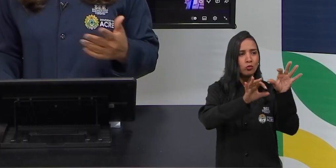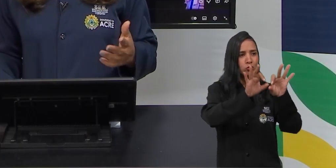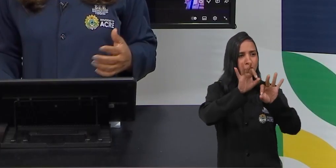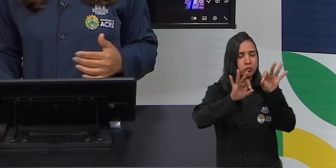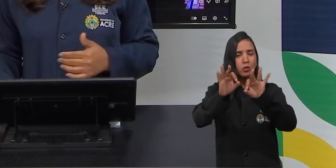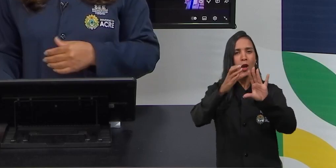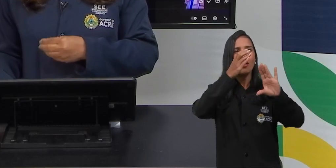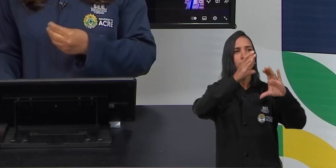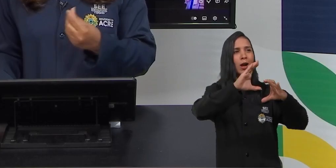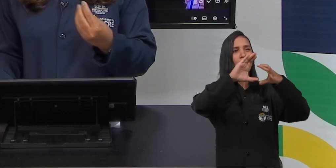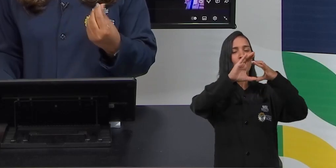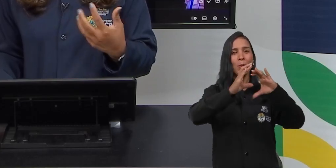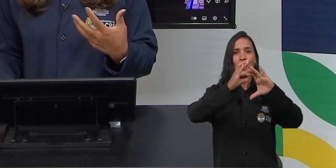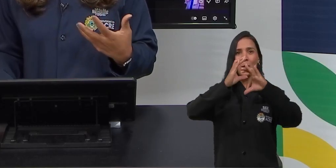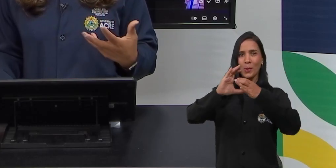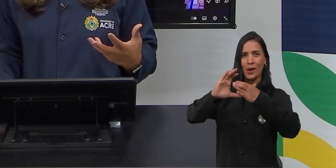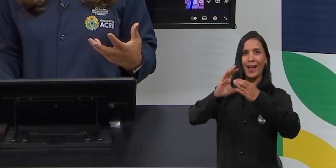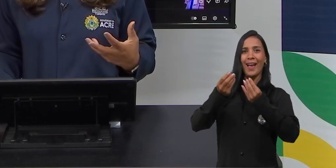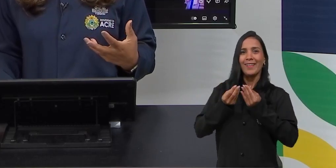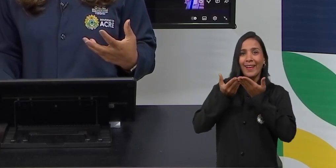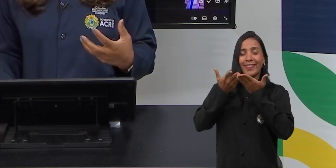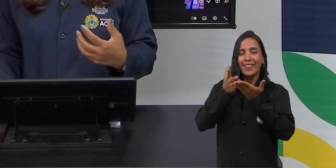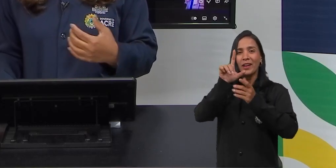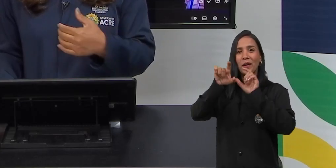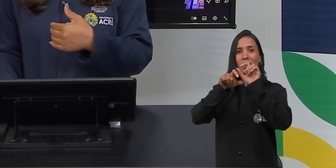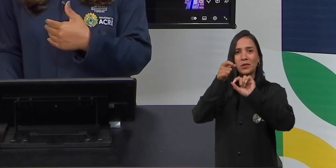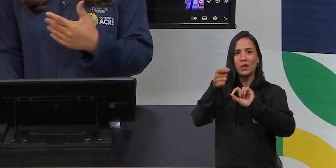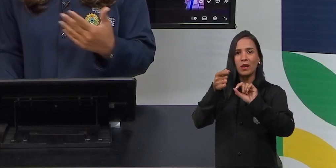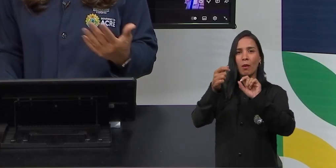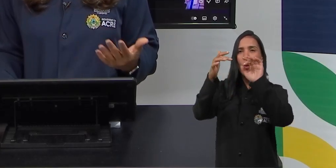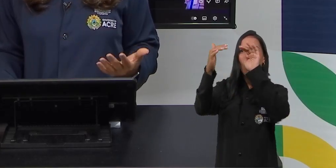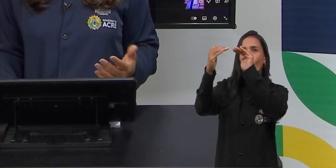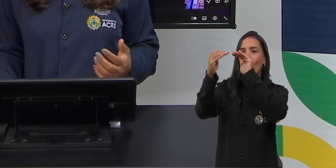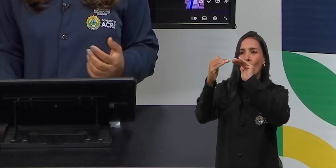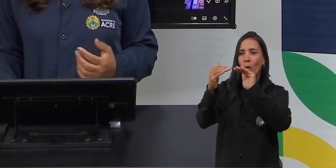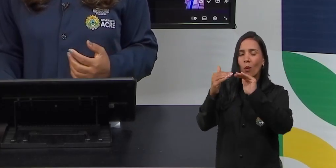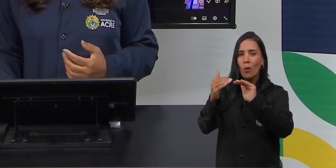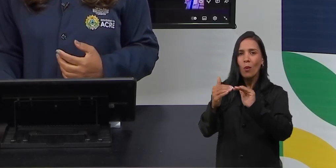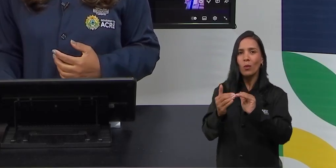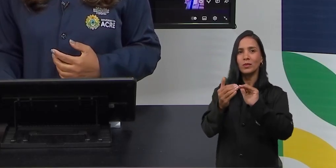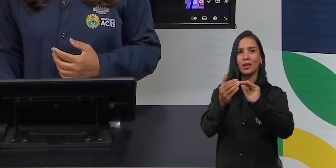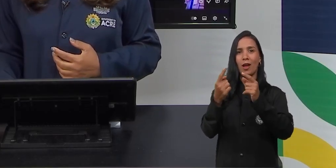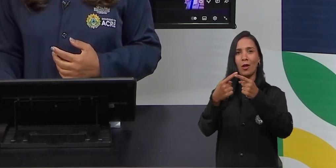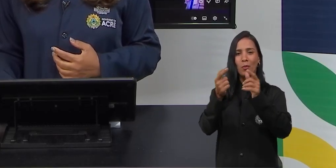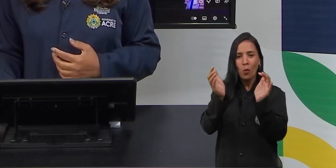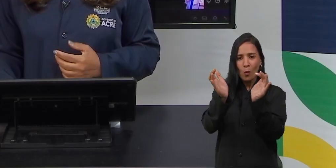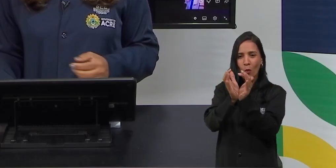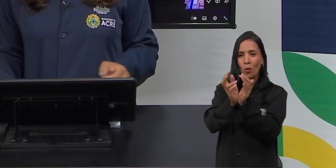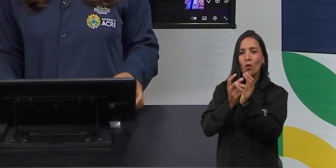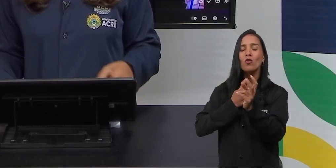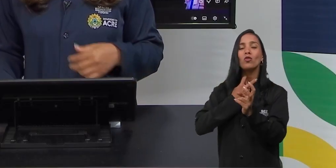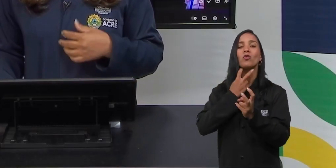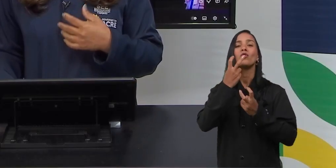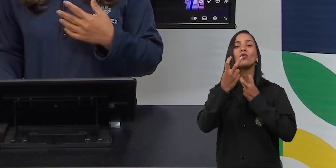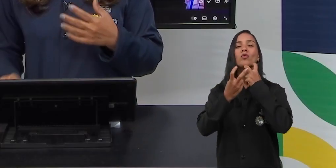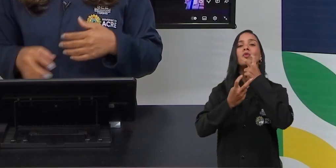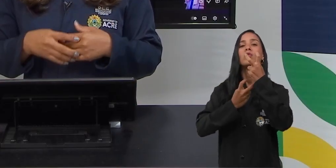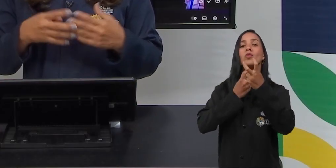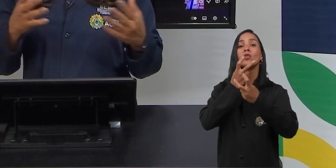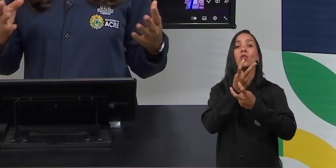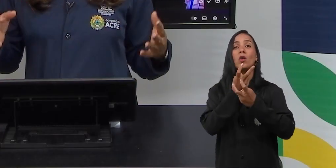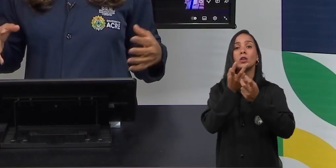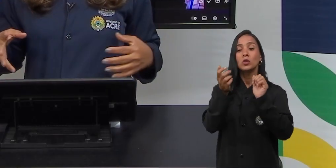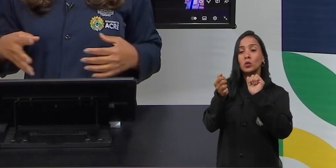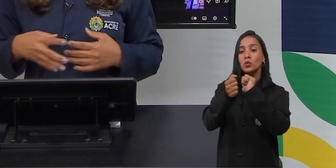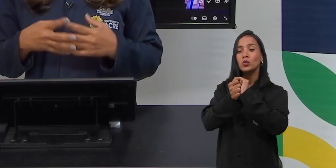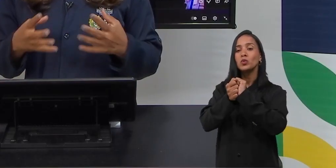traz essa harmonia entre as vozes, esse conjunto de vozes que com certeza contribuem